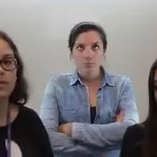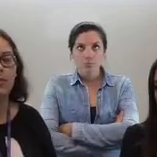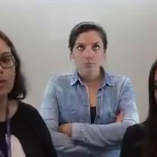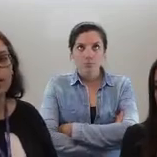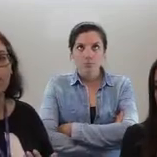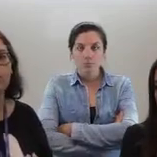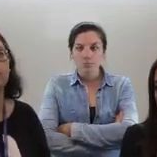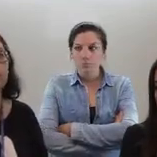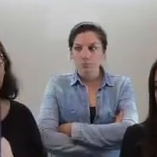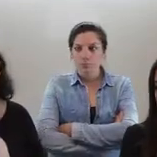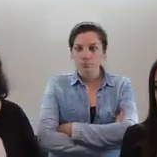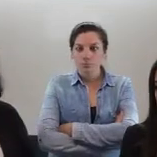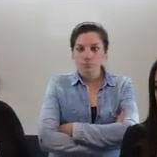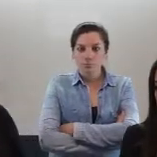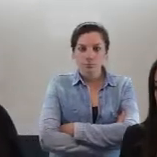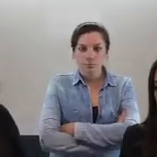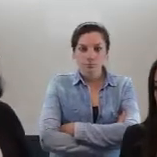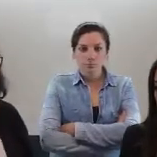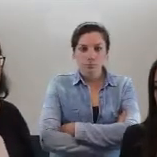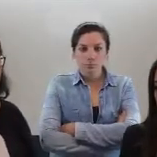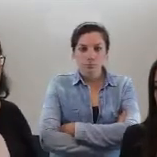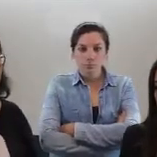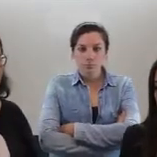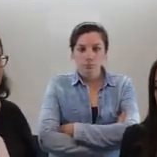como pesquisar um periódico.